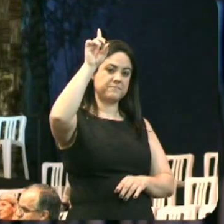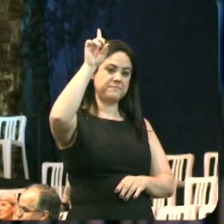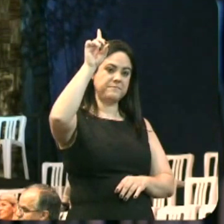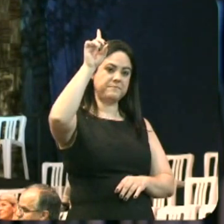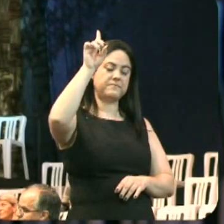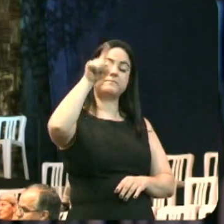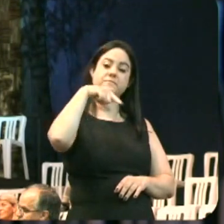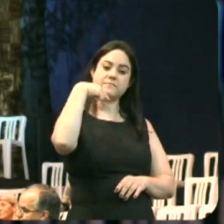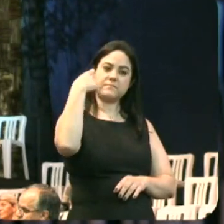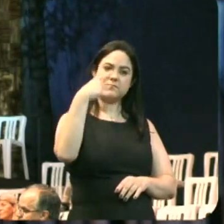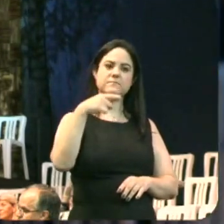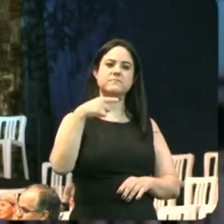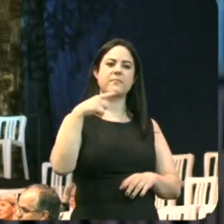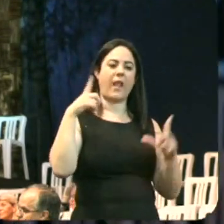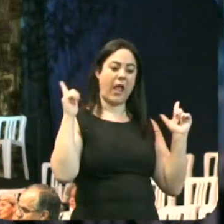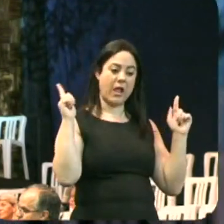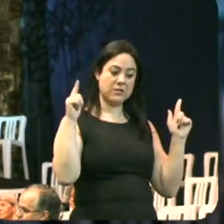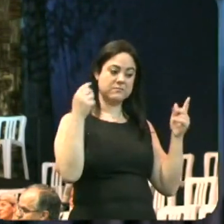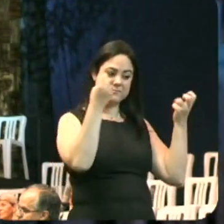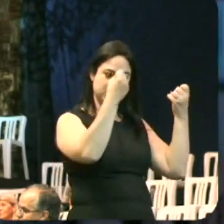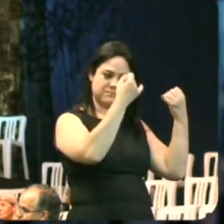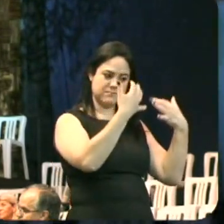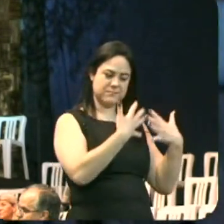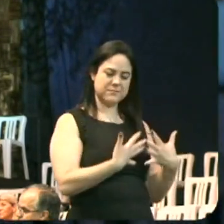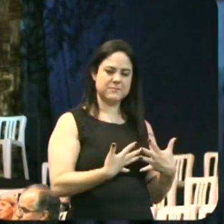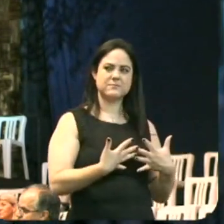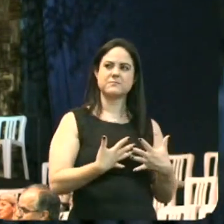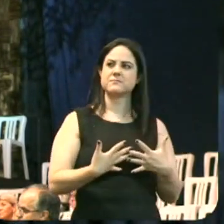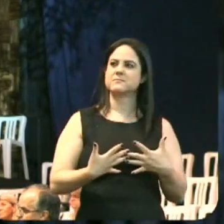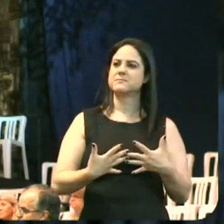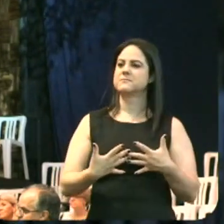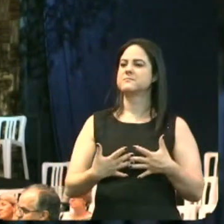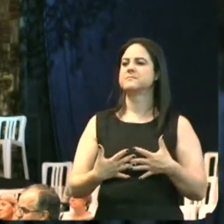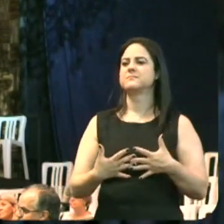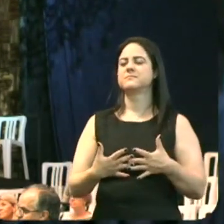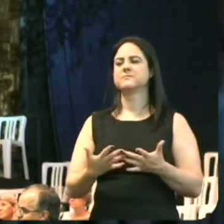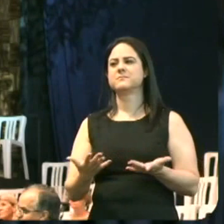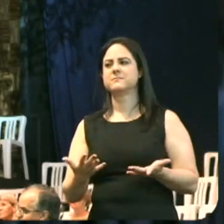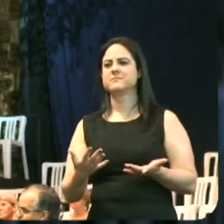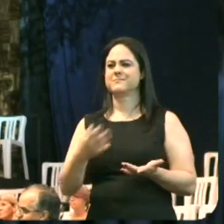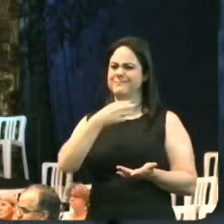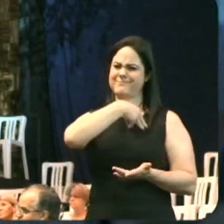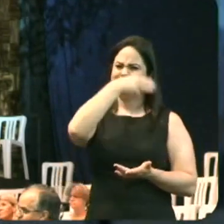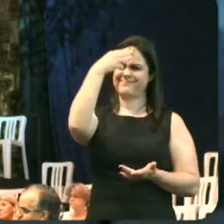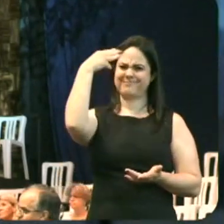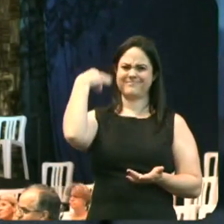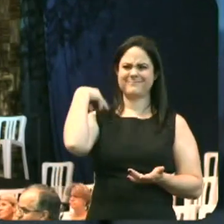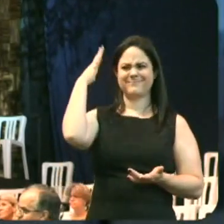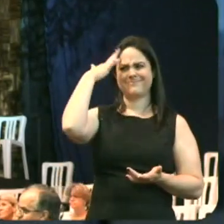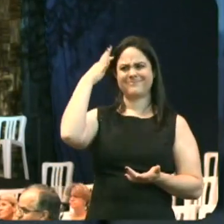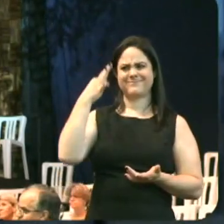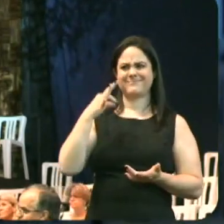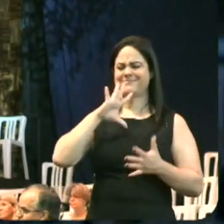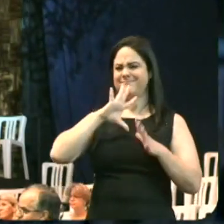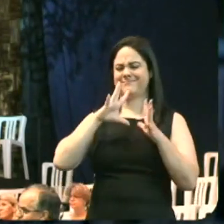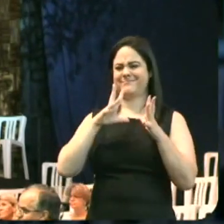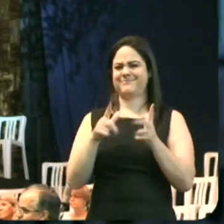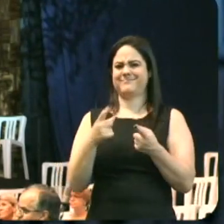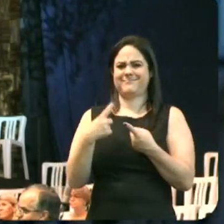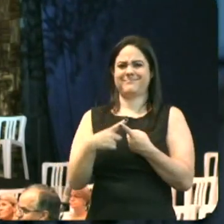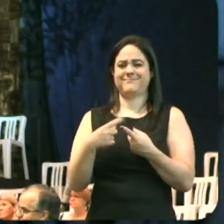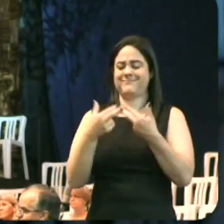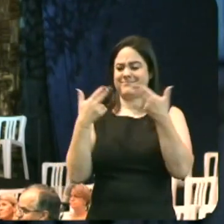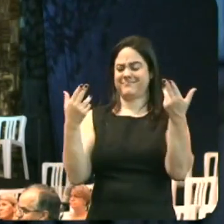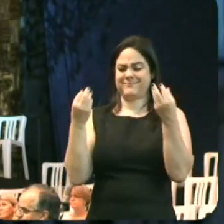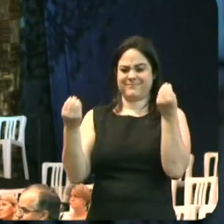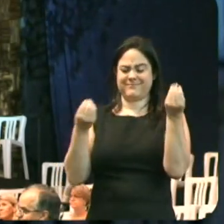E depois que o anjo explica tudo para ela, se bem que ela não entende, acho que ela não vai compreender tudo, porque são coisas que estão além da nossa